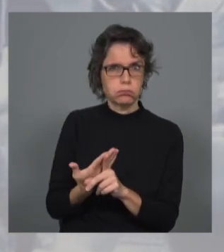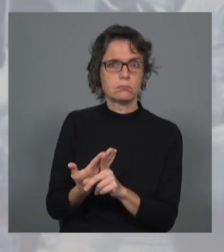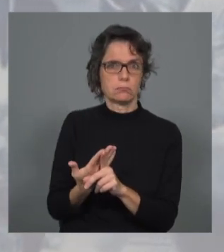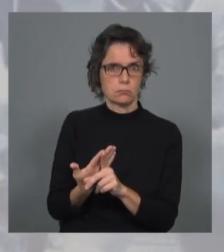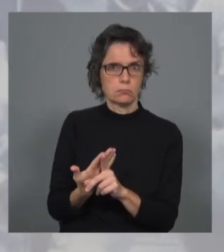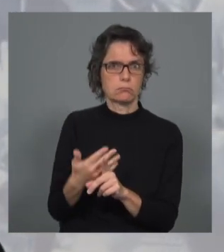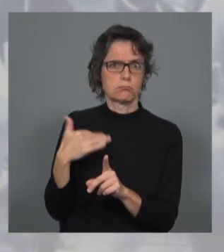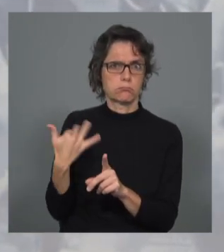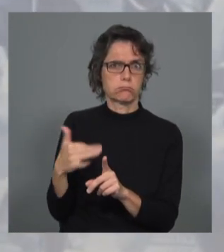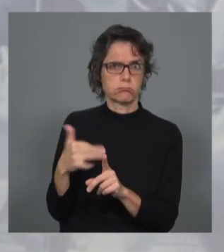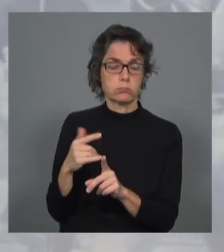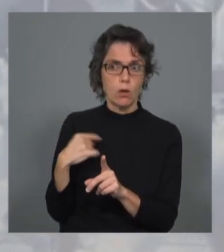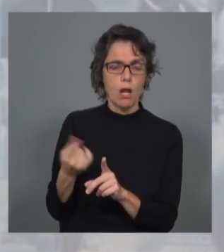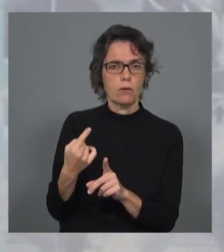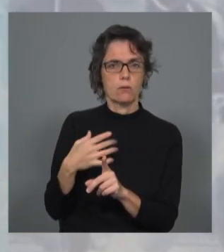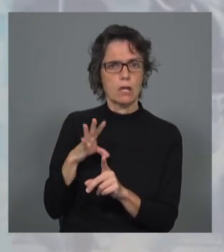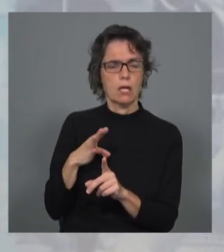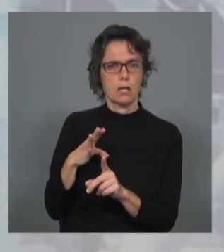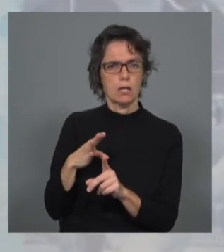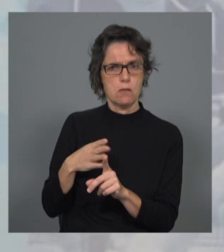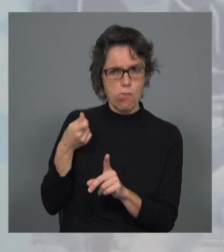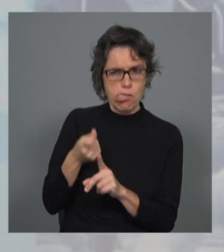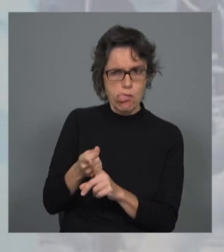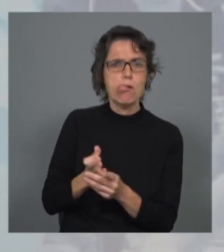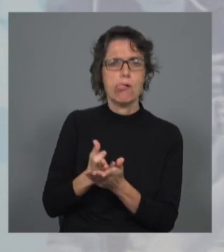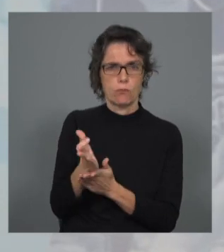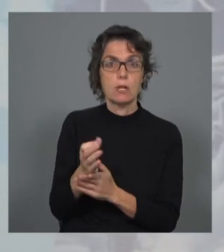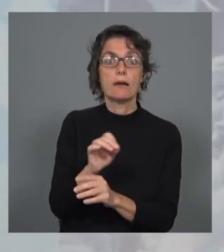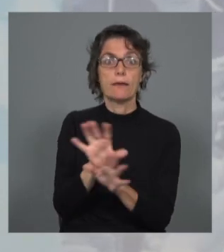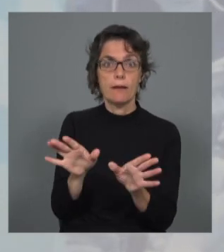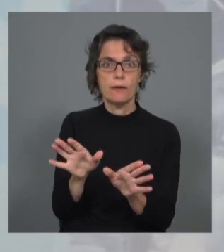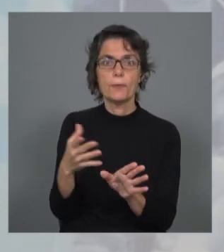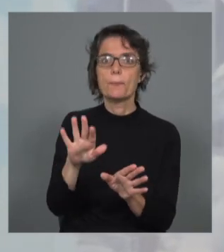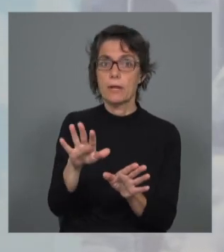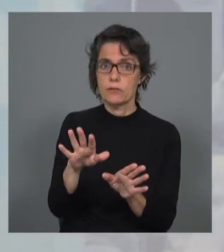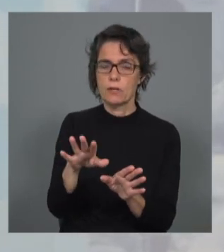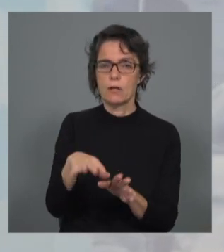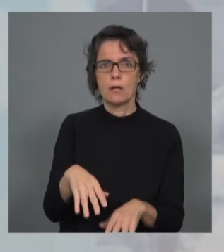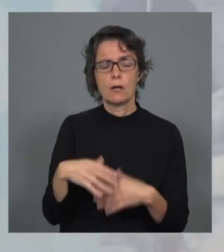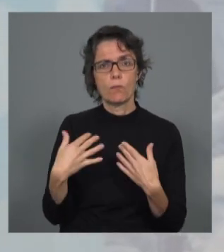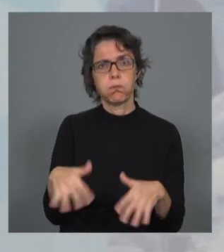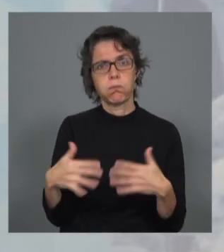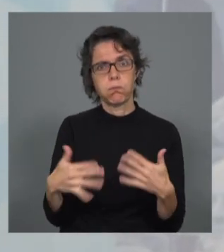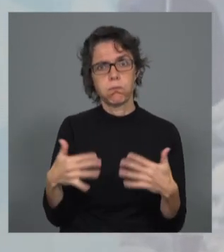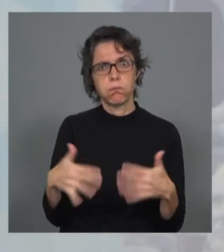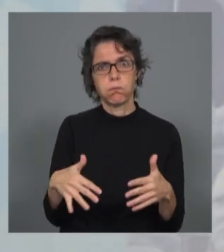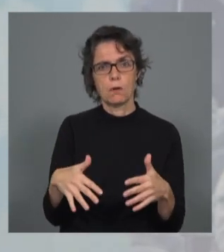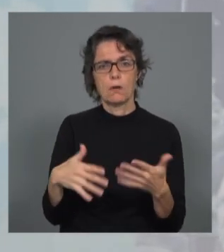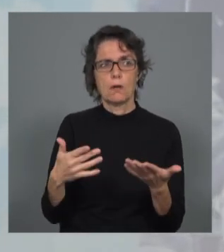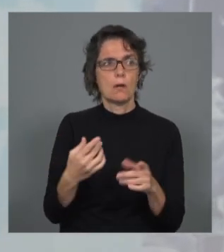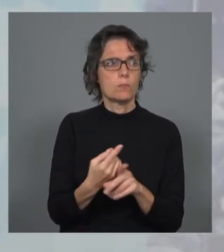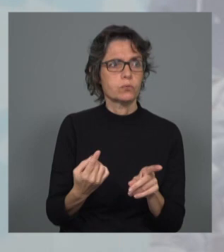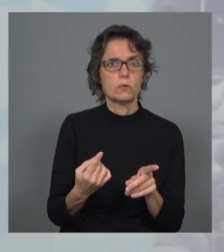e vamos, obviamente, continuar a lutar. Mas é cada vez mais difícil. É cada vez mais difícil do ponto de